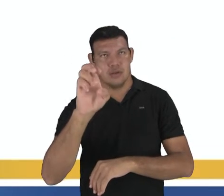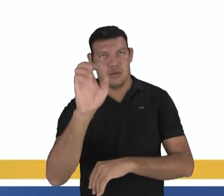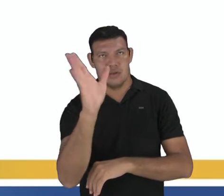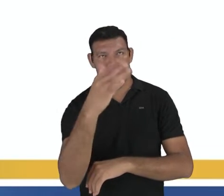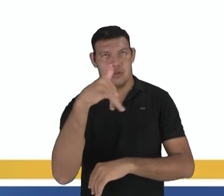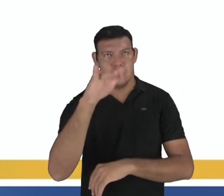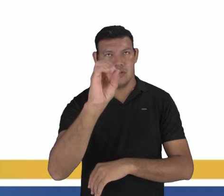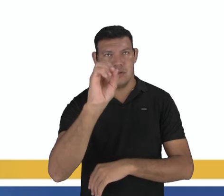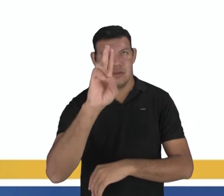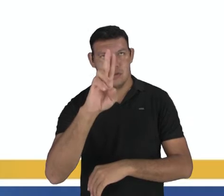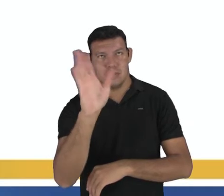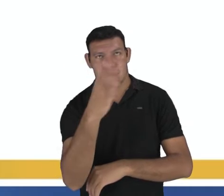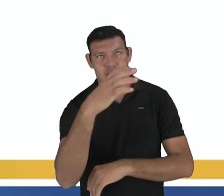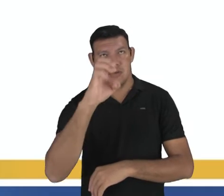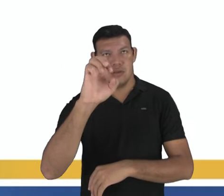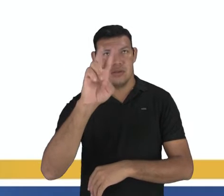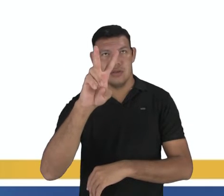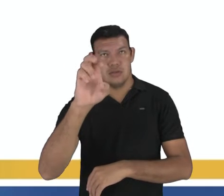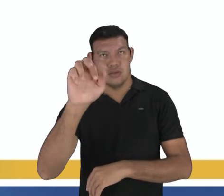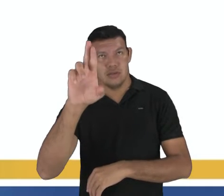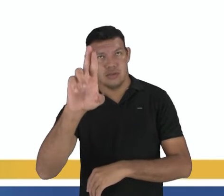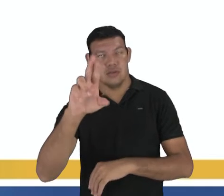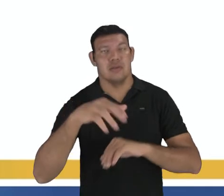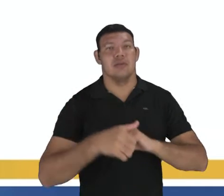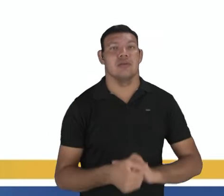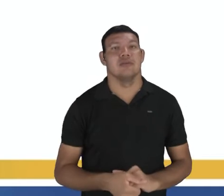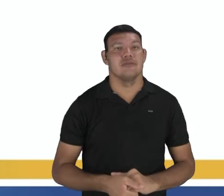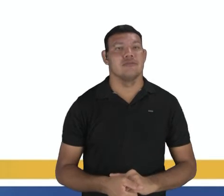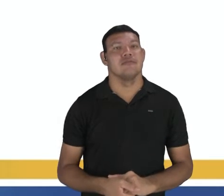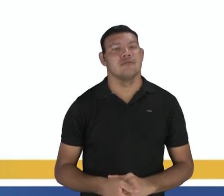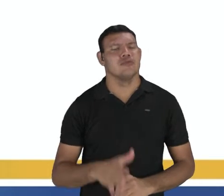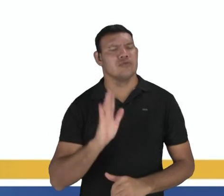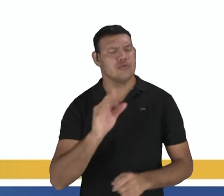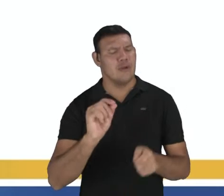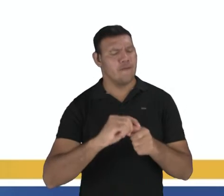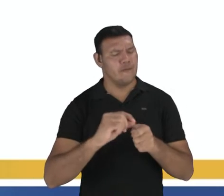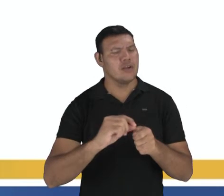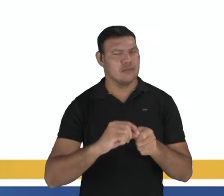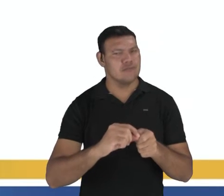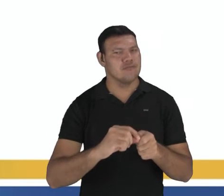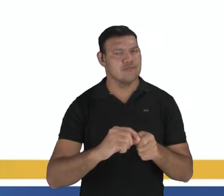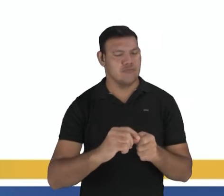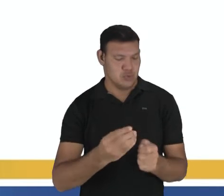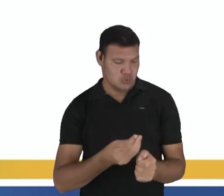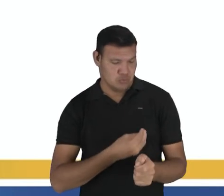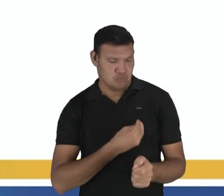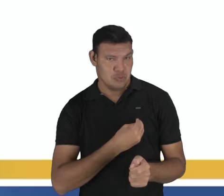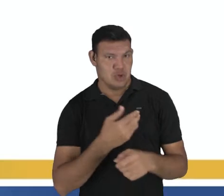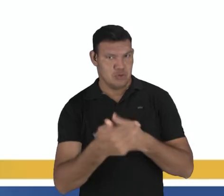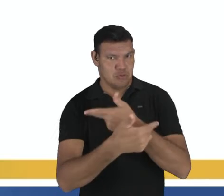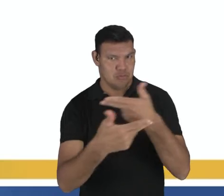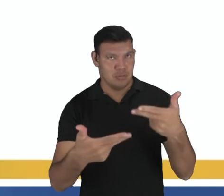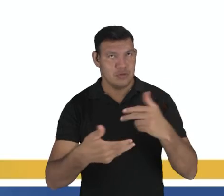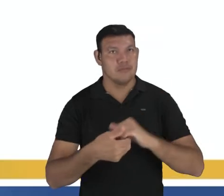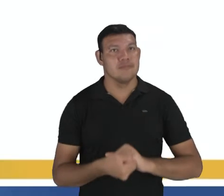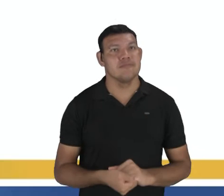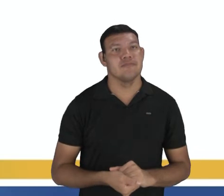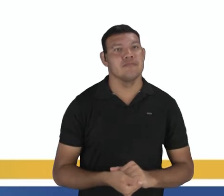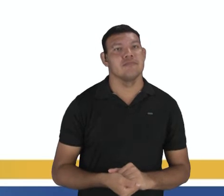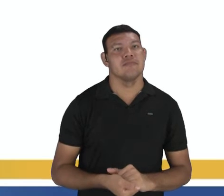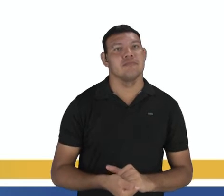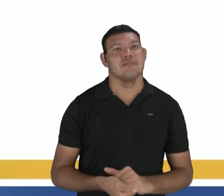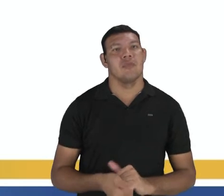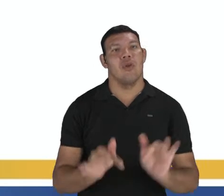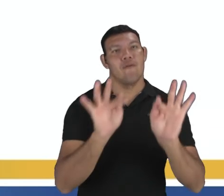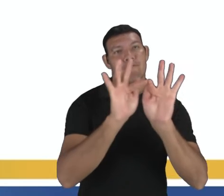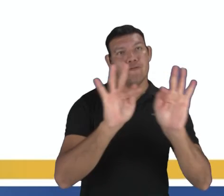para perguntar para alguém se ela já fez algo na vida. Por exemplo, have you ever fallen in love? Observem